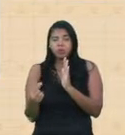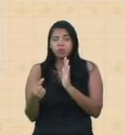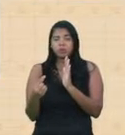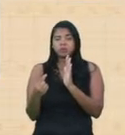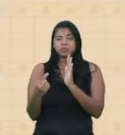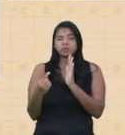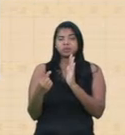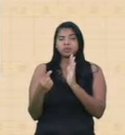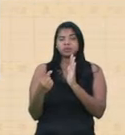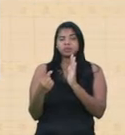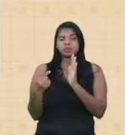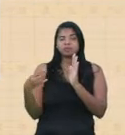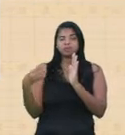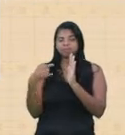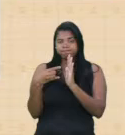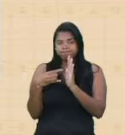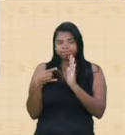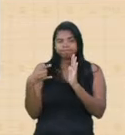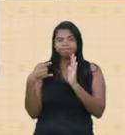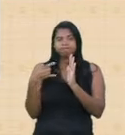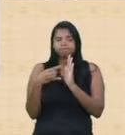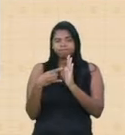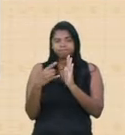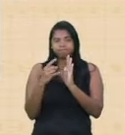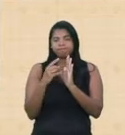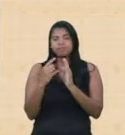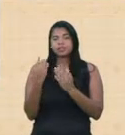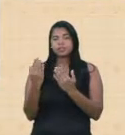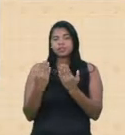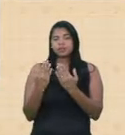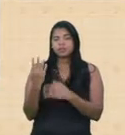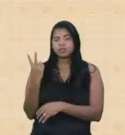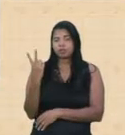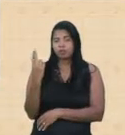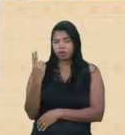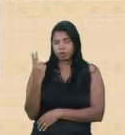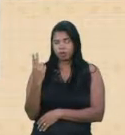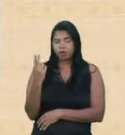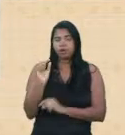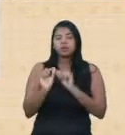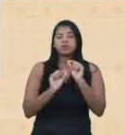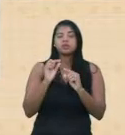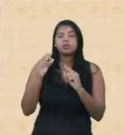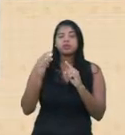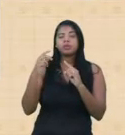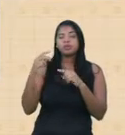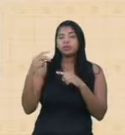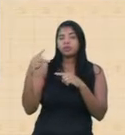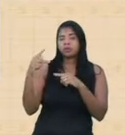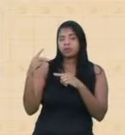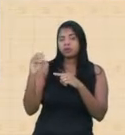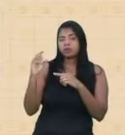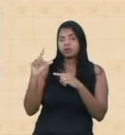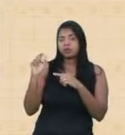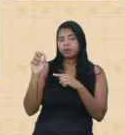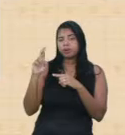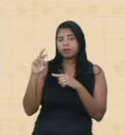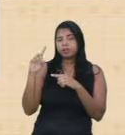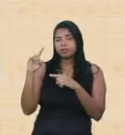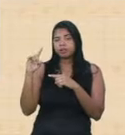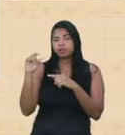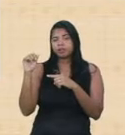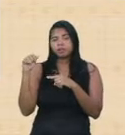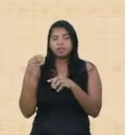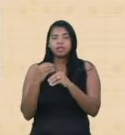significa que eles estão com polaridades iguais. Essa polaridade, ela é definida como norte e